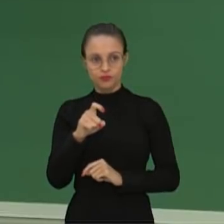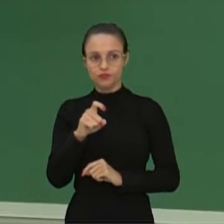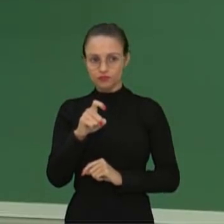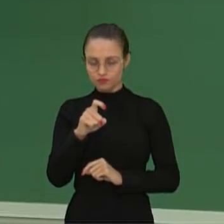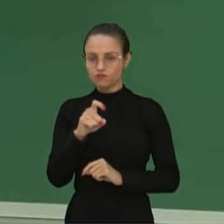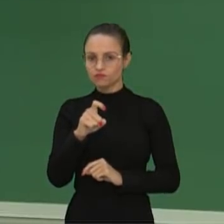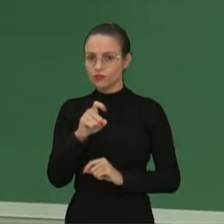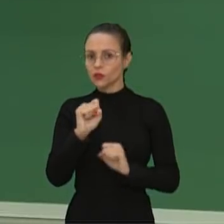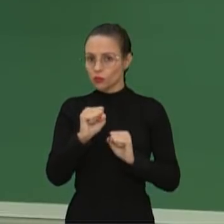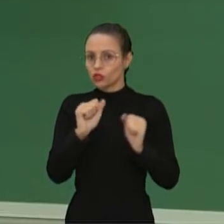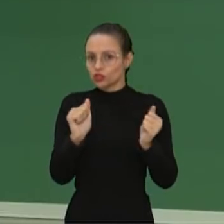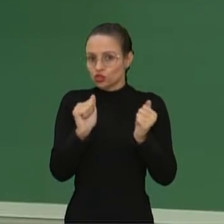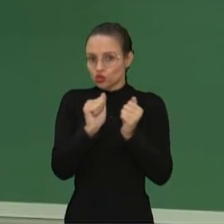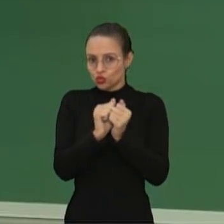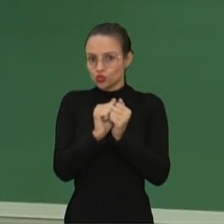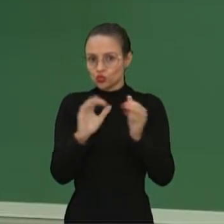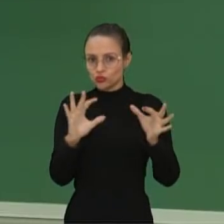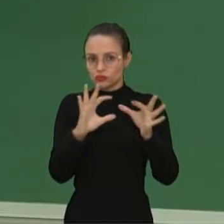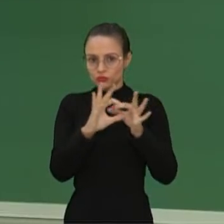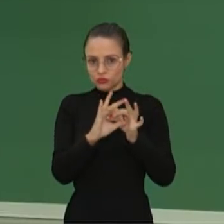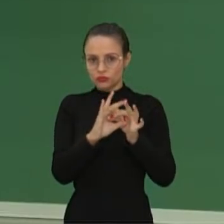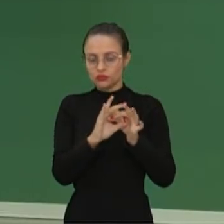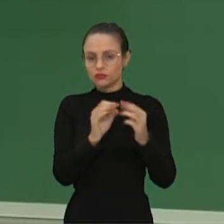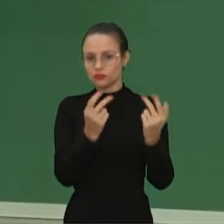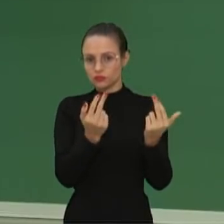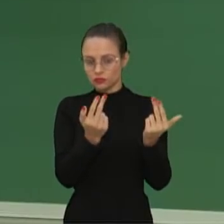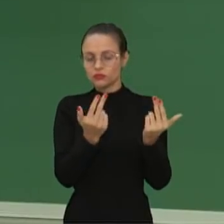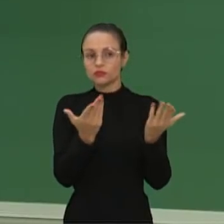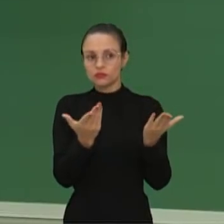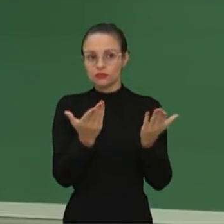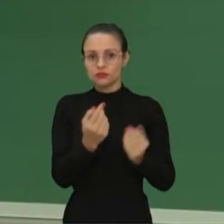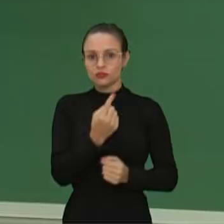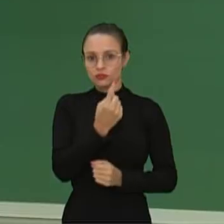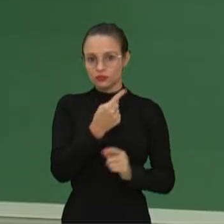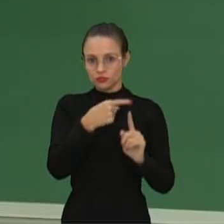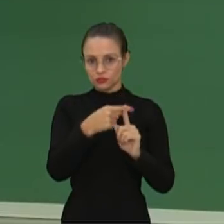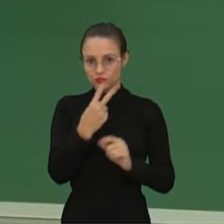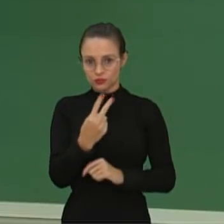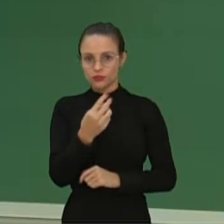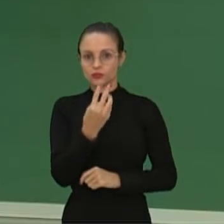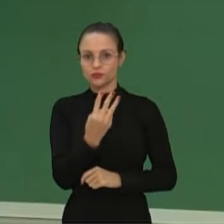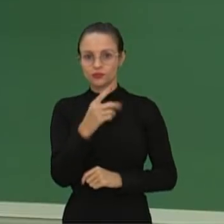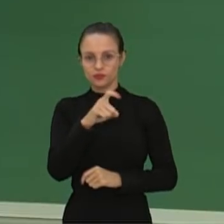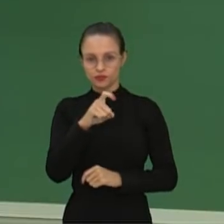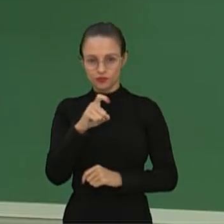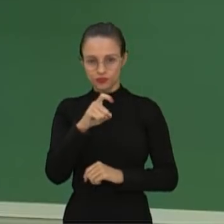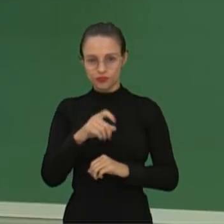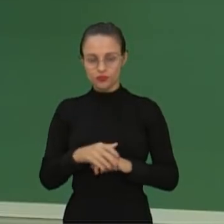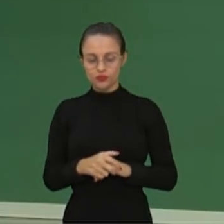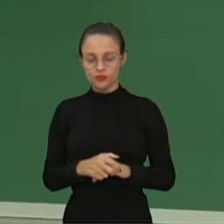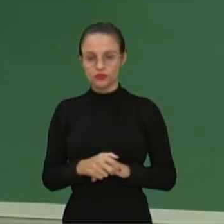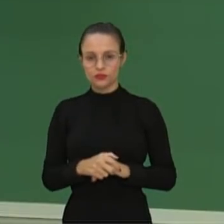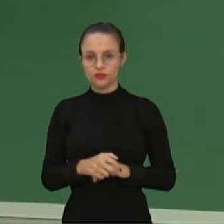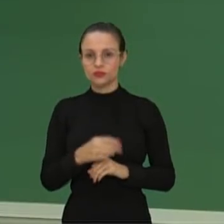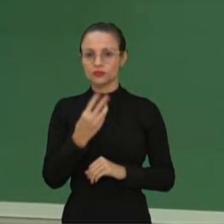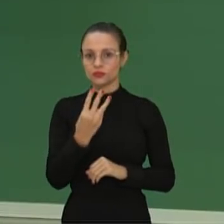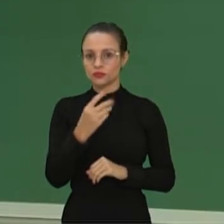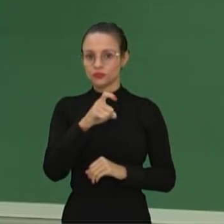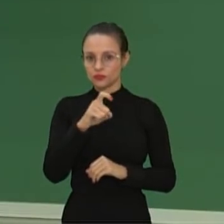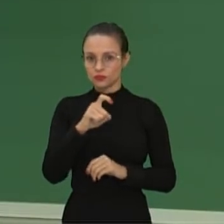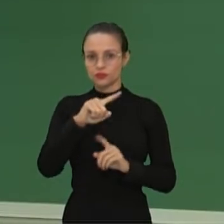eu já posso juntá-los. São termos semelhantes. Então, 1 mais 2 dá quanto? 3x.